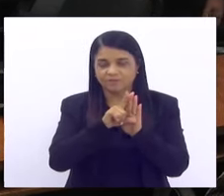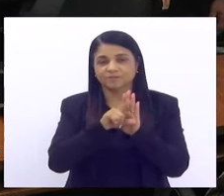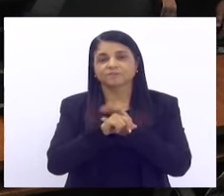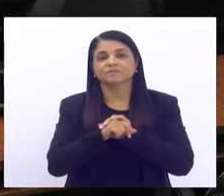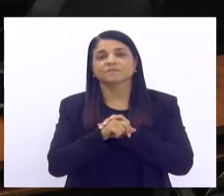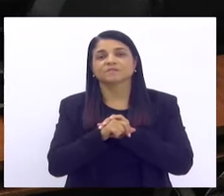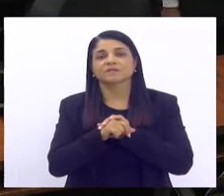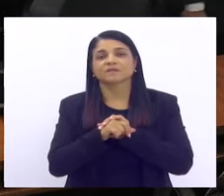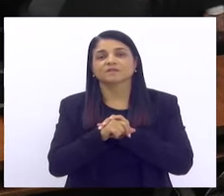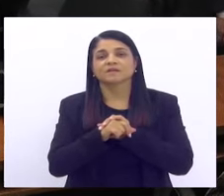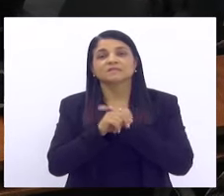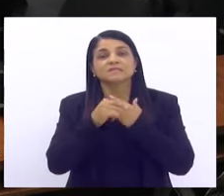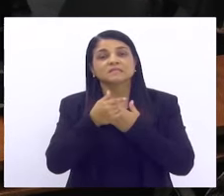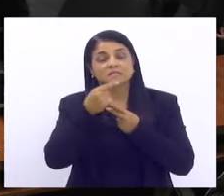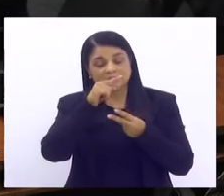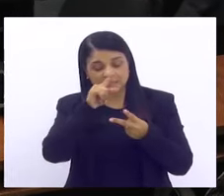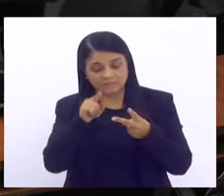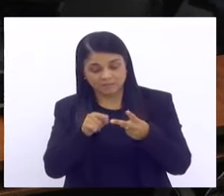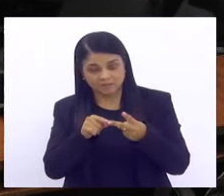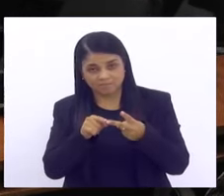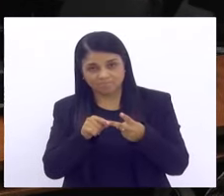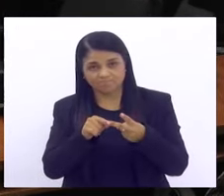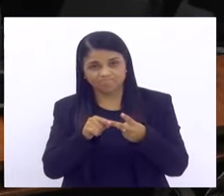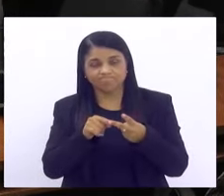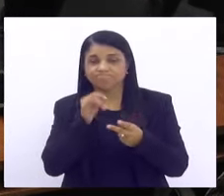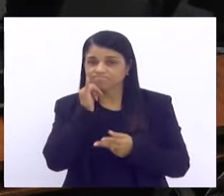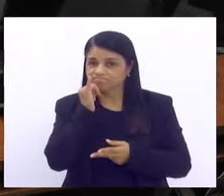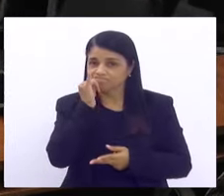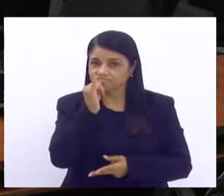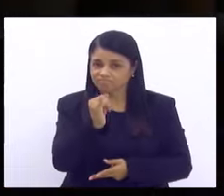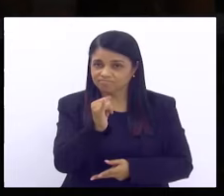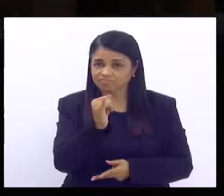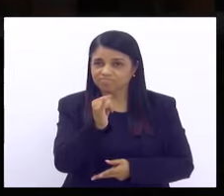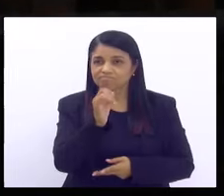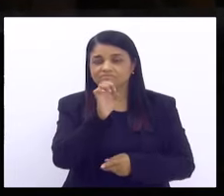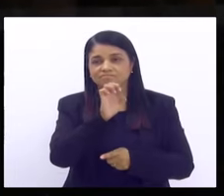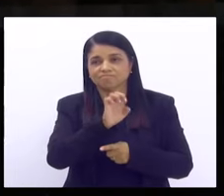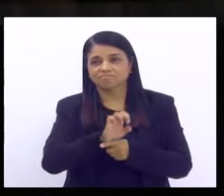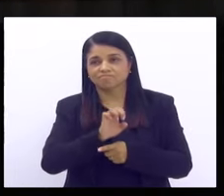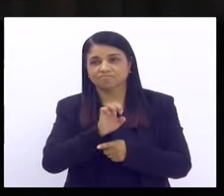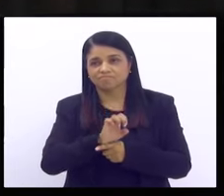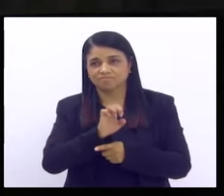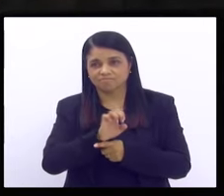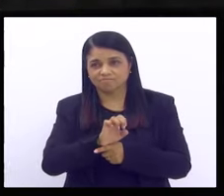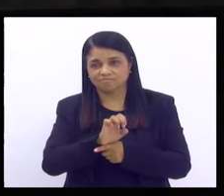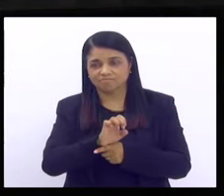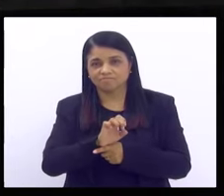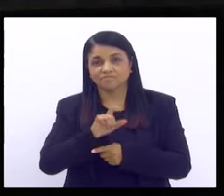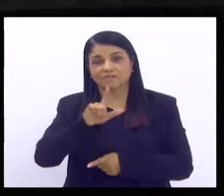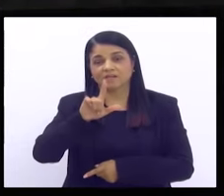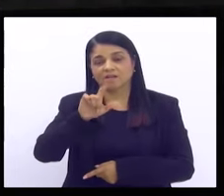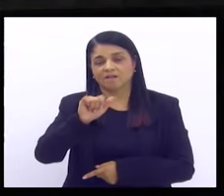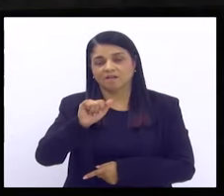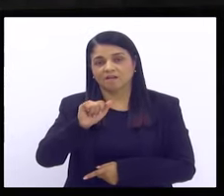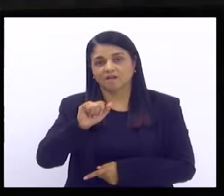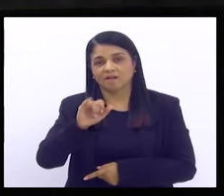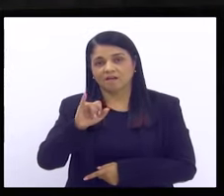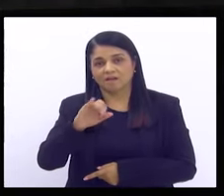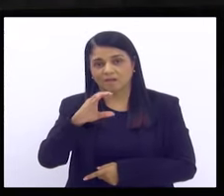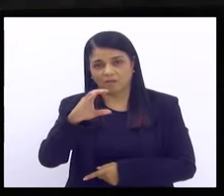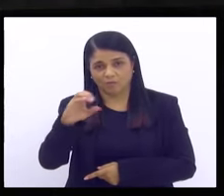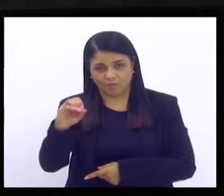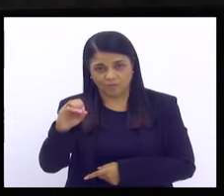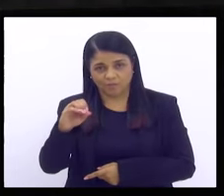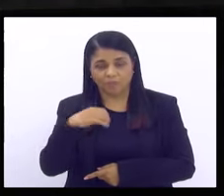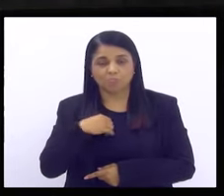Segundo, quero reafirmar o Estado como um Estado laico. Logo,